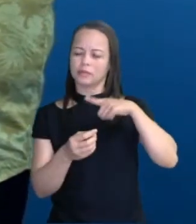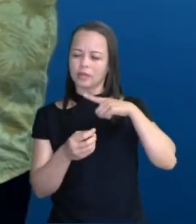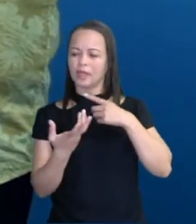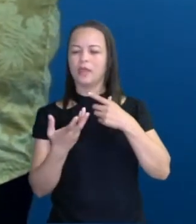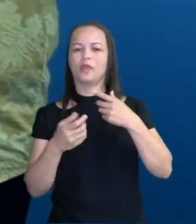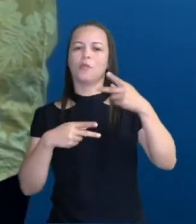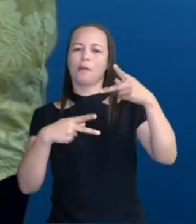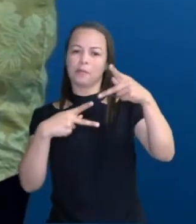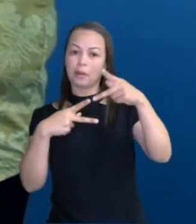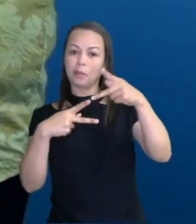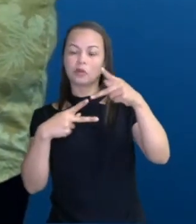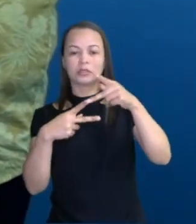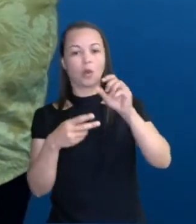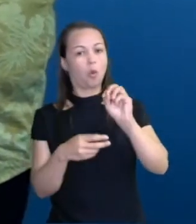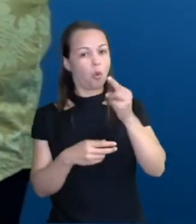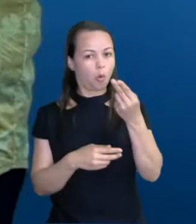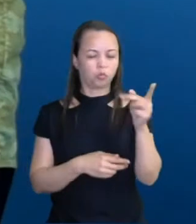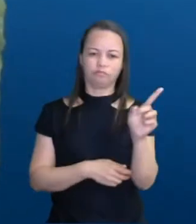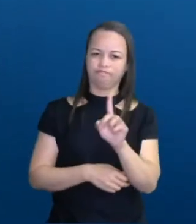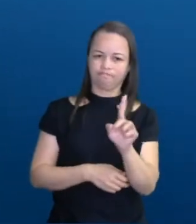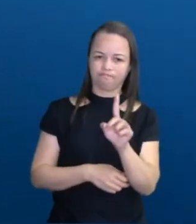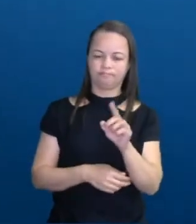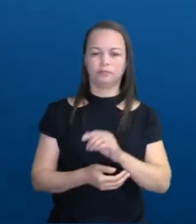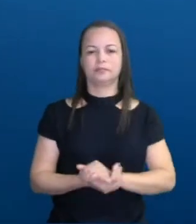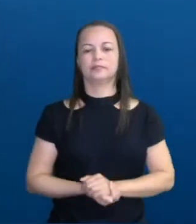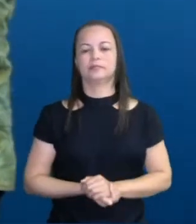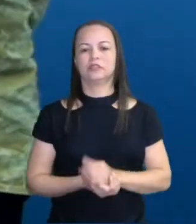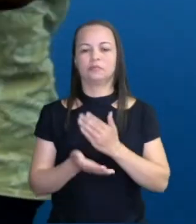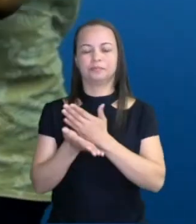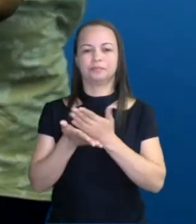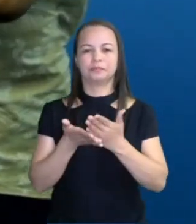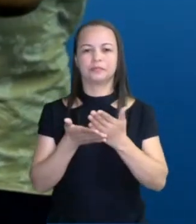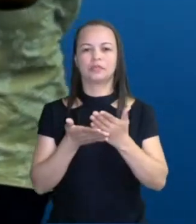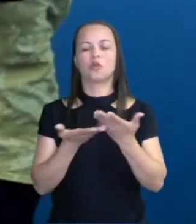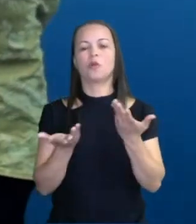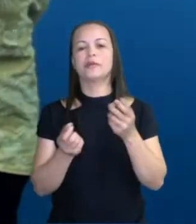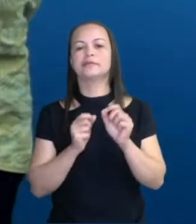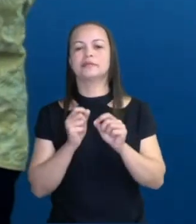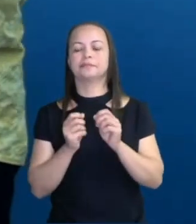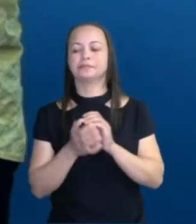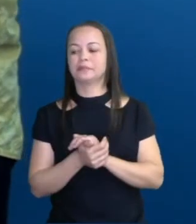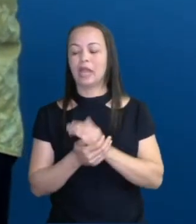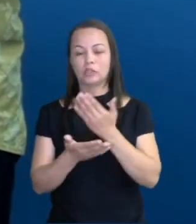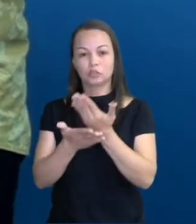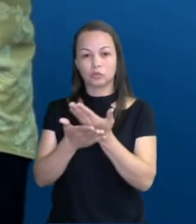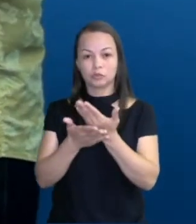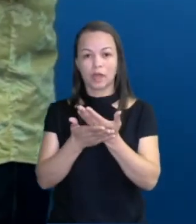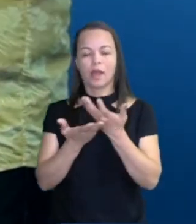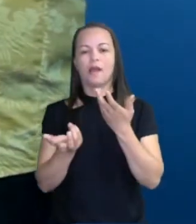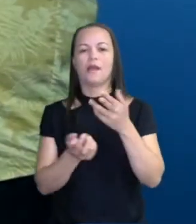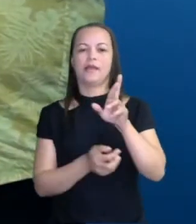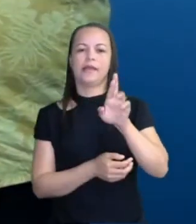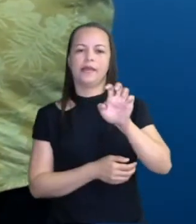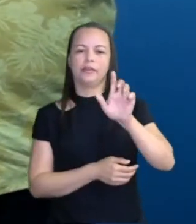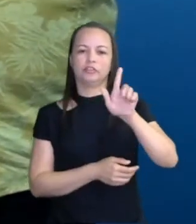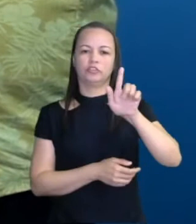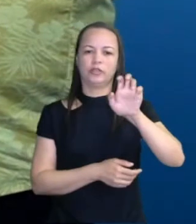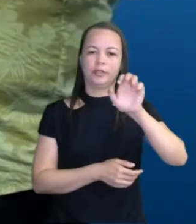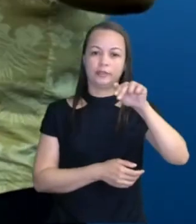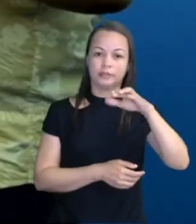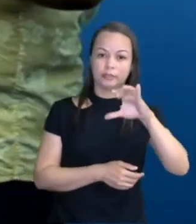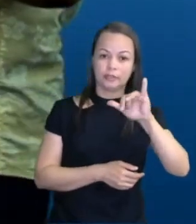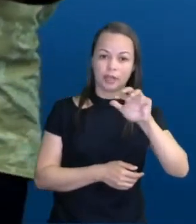haver uma preposição ou não vamos lá vamos começar a estudar a regência verbal E